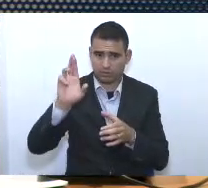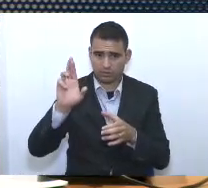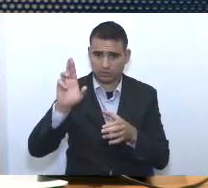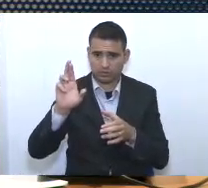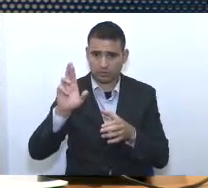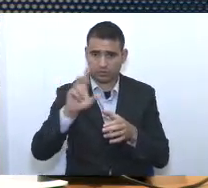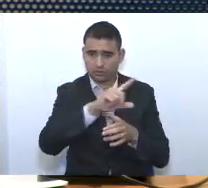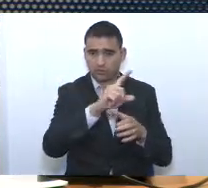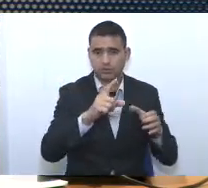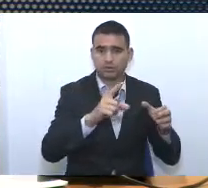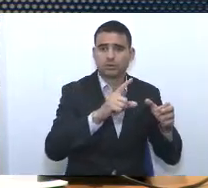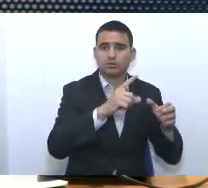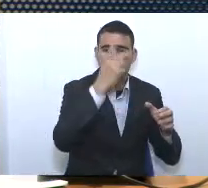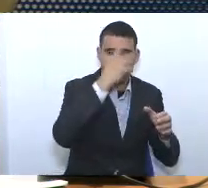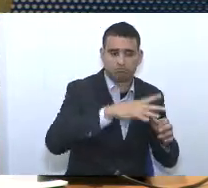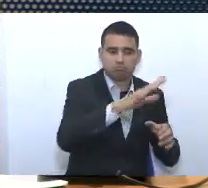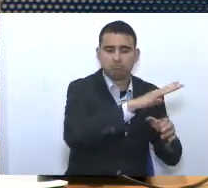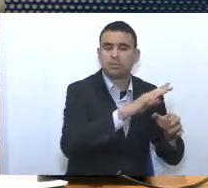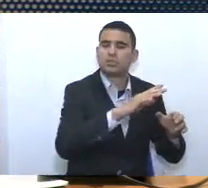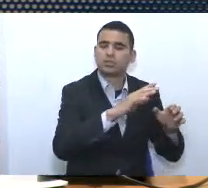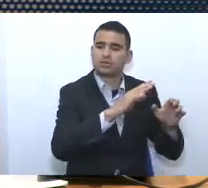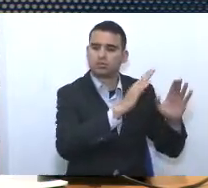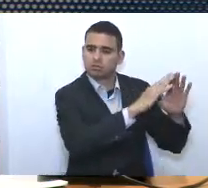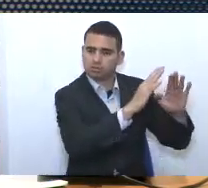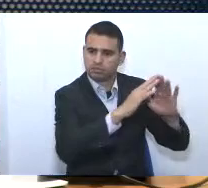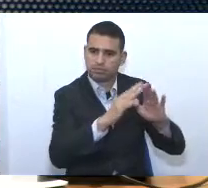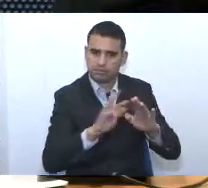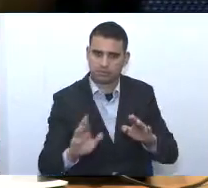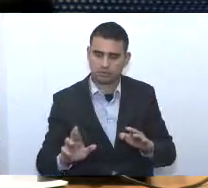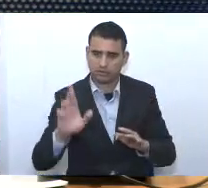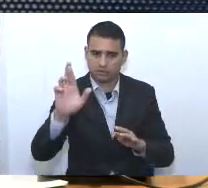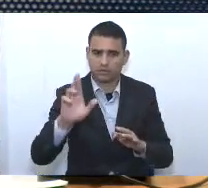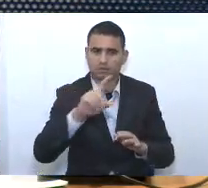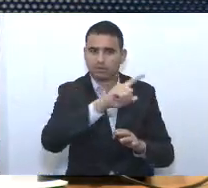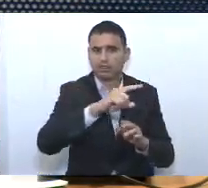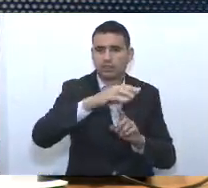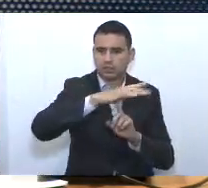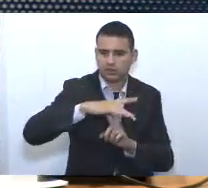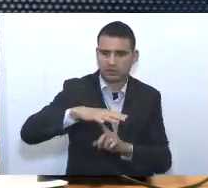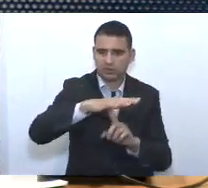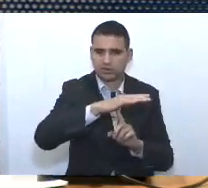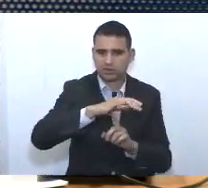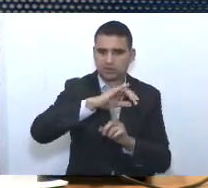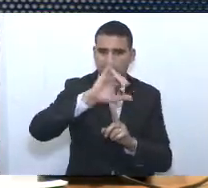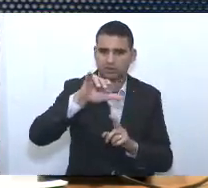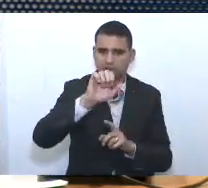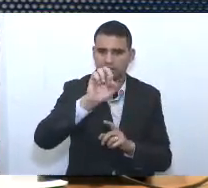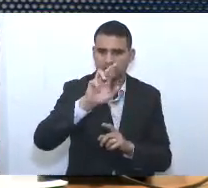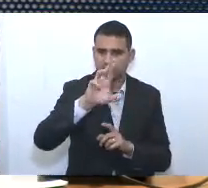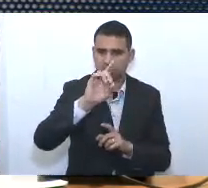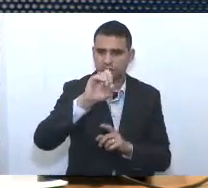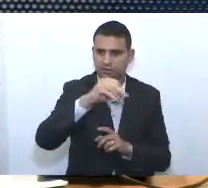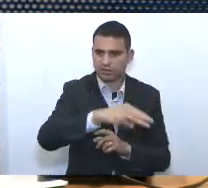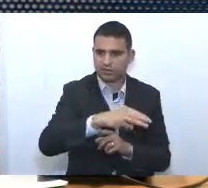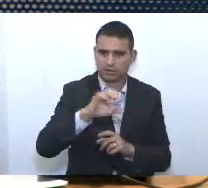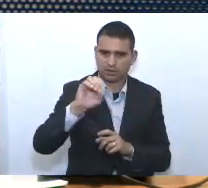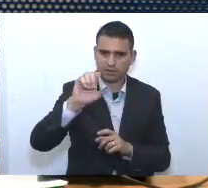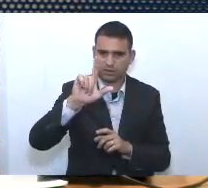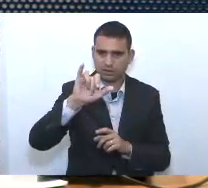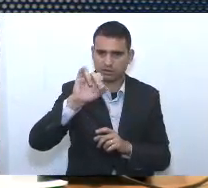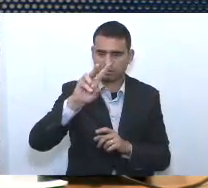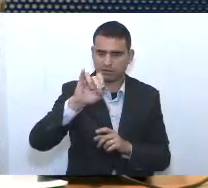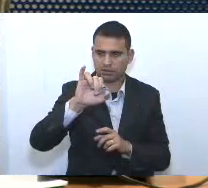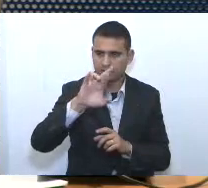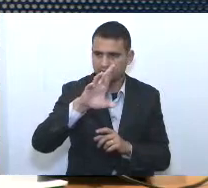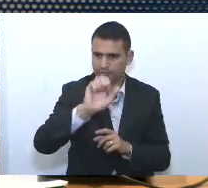Oliveiras, quando nos procuraram e nós começamos a mediar ali a aquisição, a reserva dos